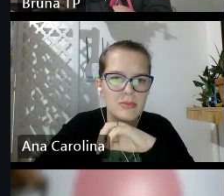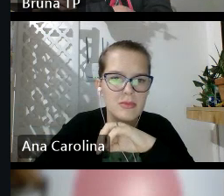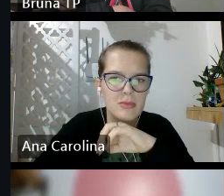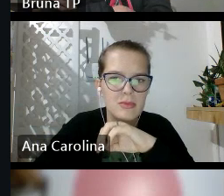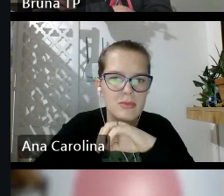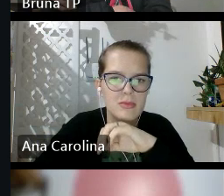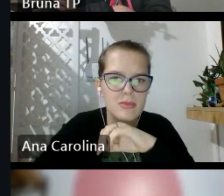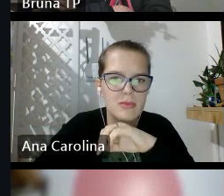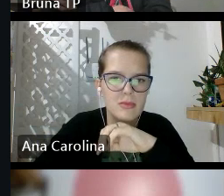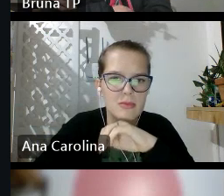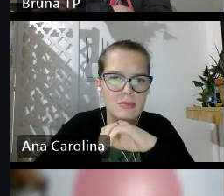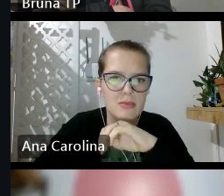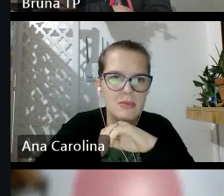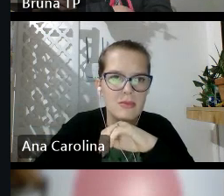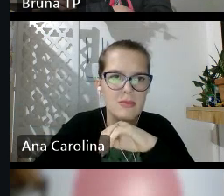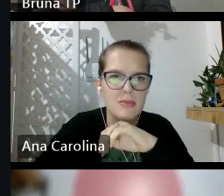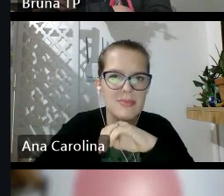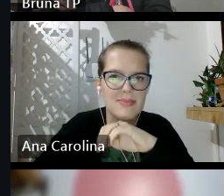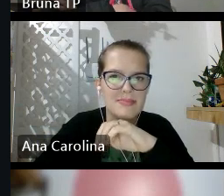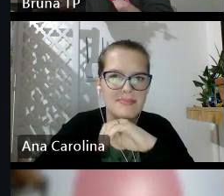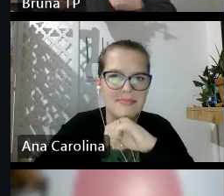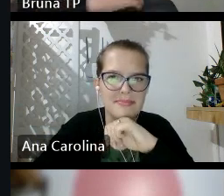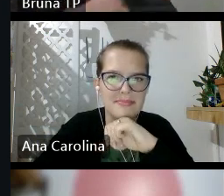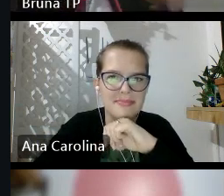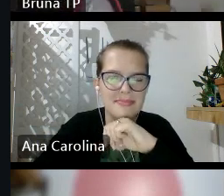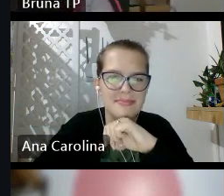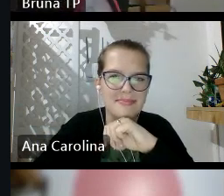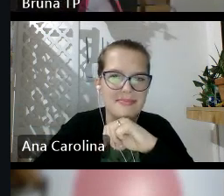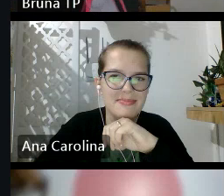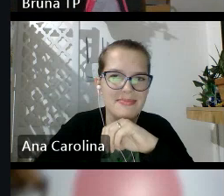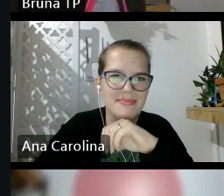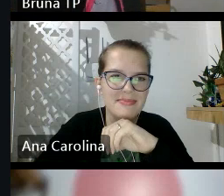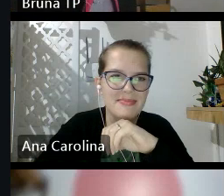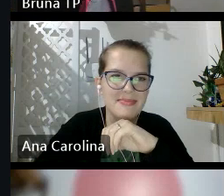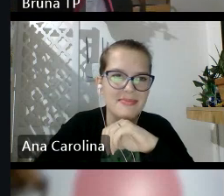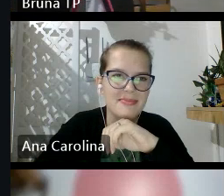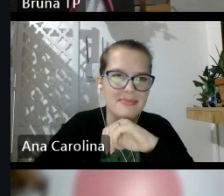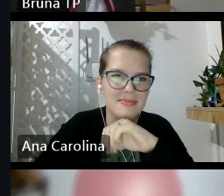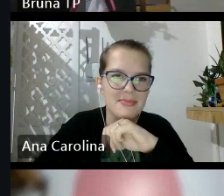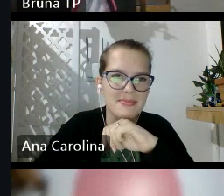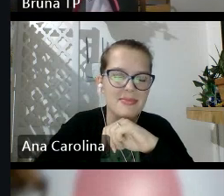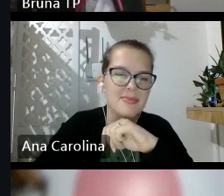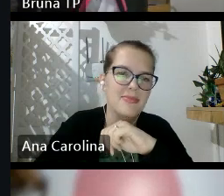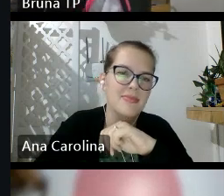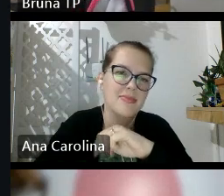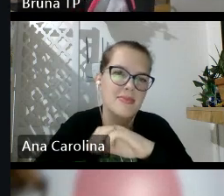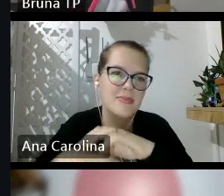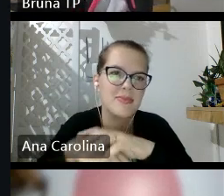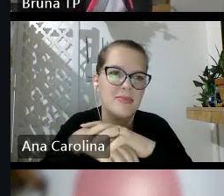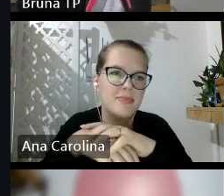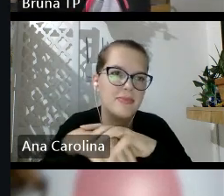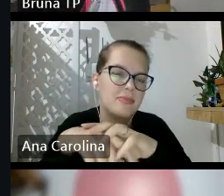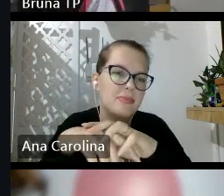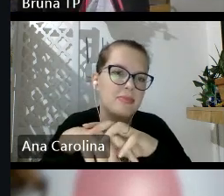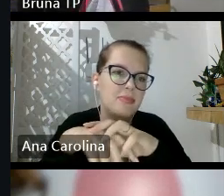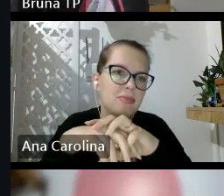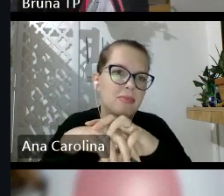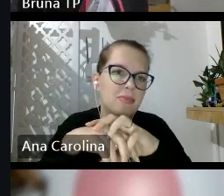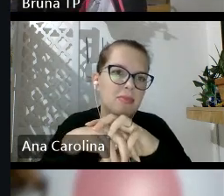hoje, eu estou aqui, né, apresentando um pouquinho da minha profissão para vocês, da área que eu